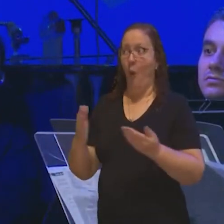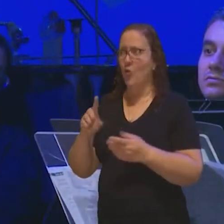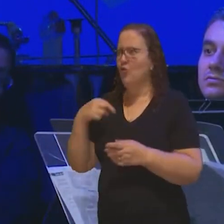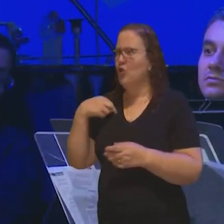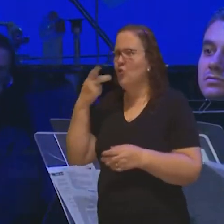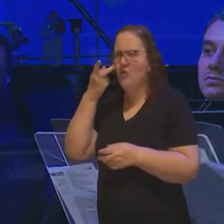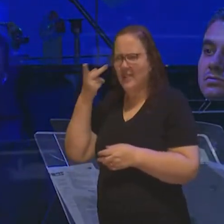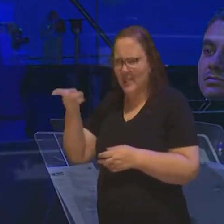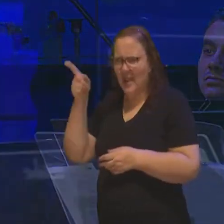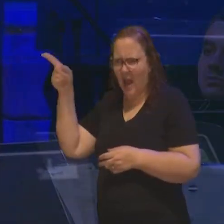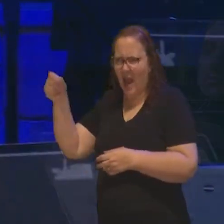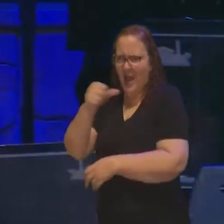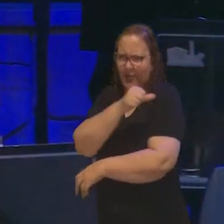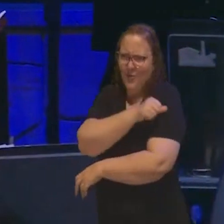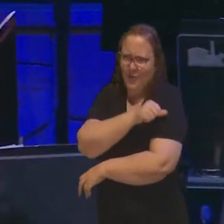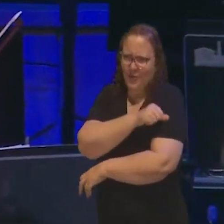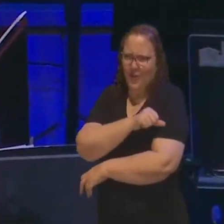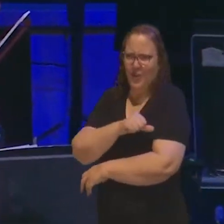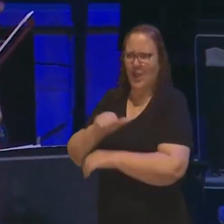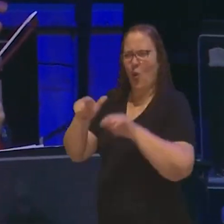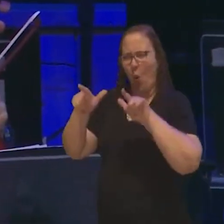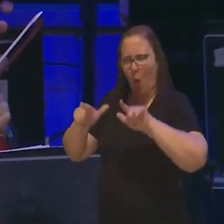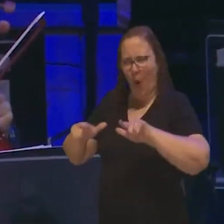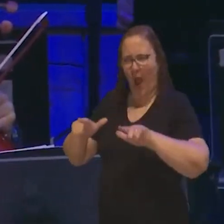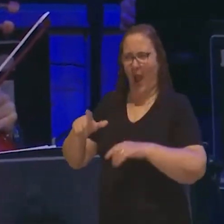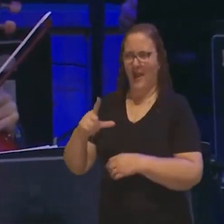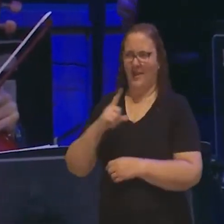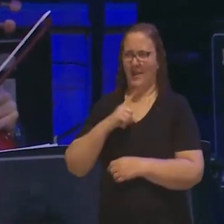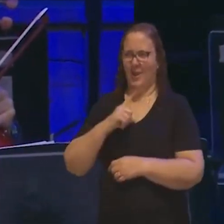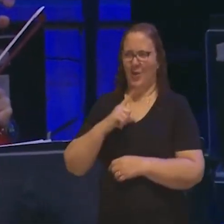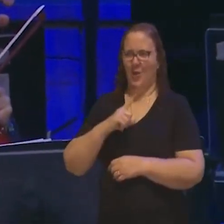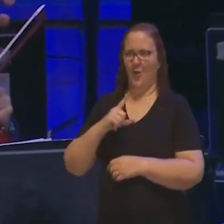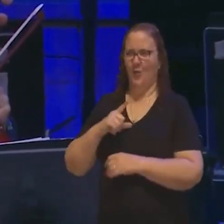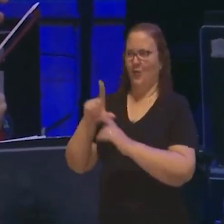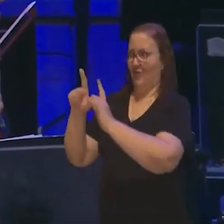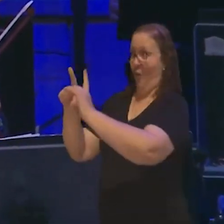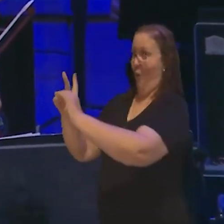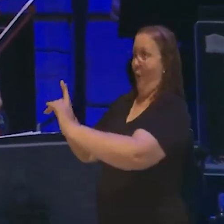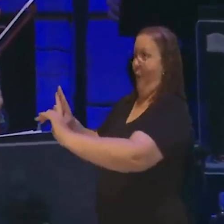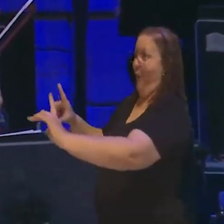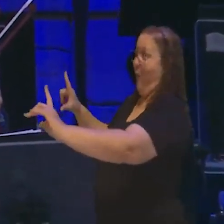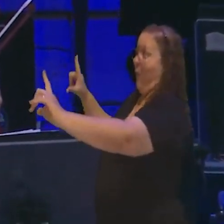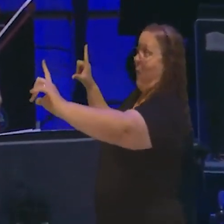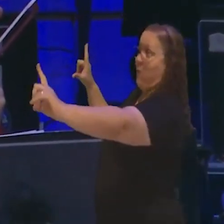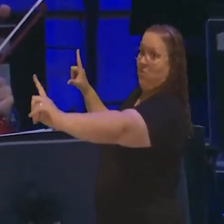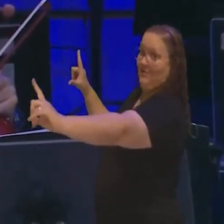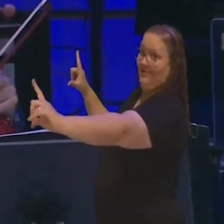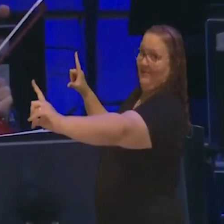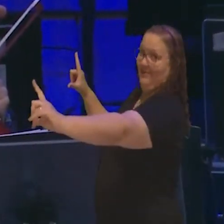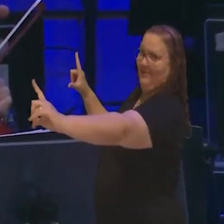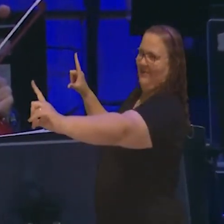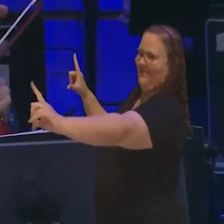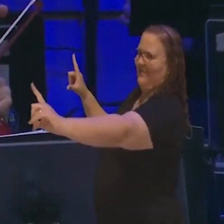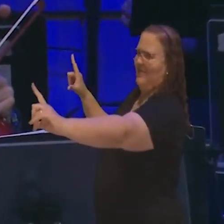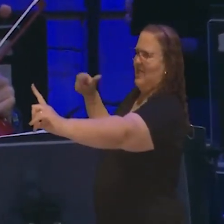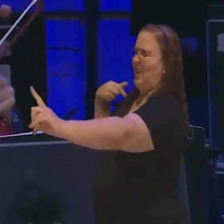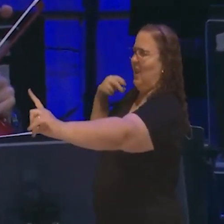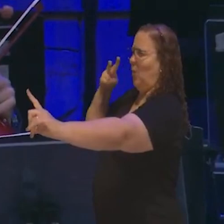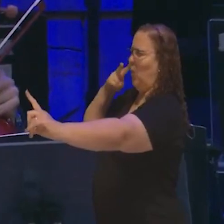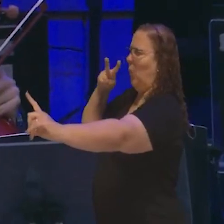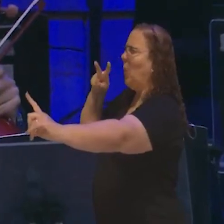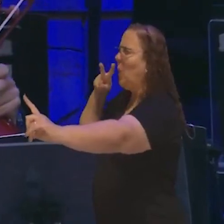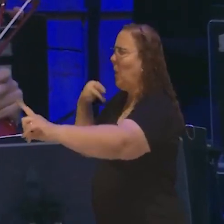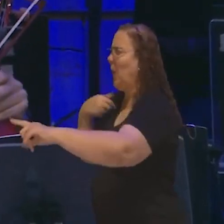Janeiro e vou lá no local onde aquela foto gigante, aquele quadro está exposto, e eu não me vejo lá.